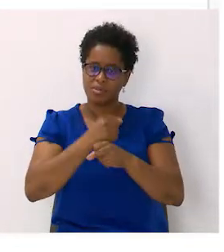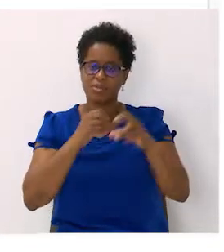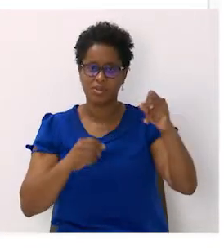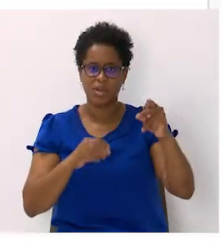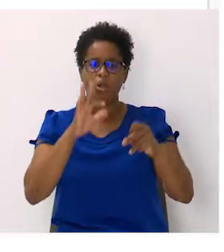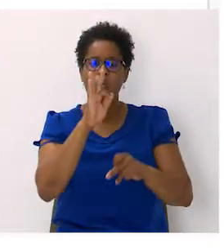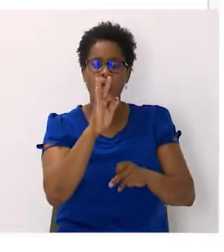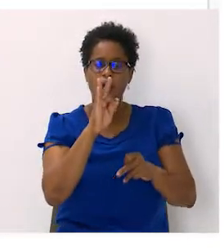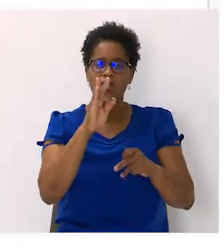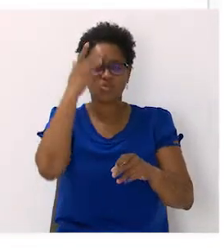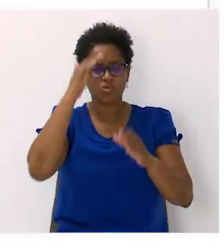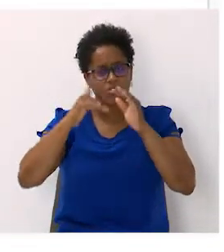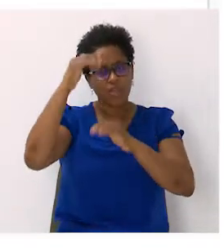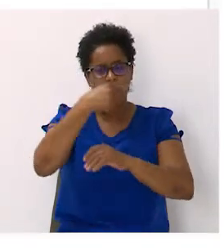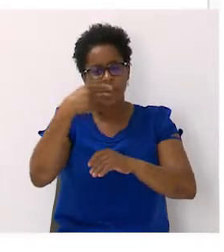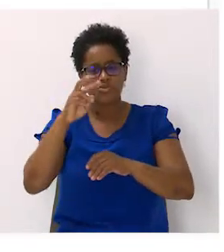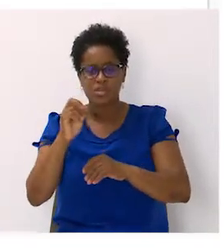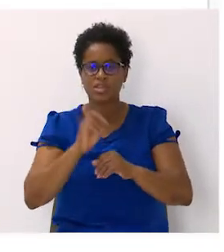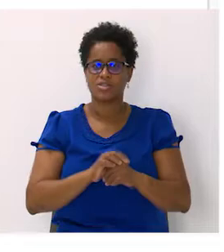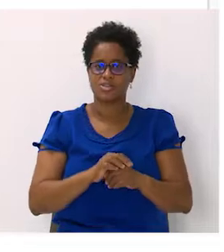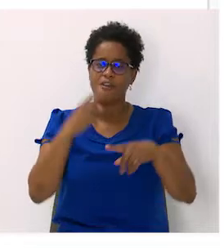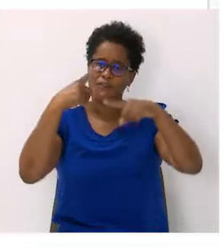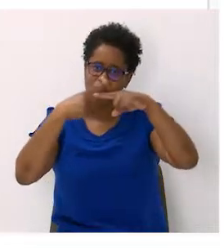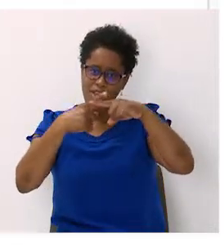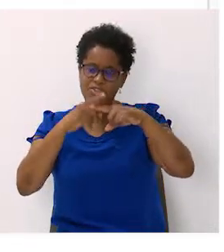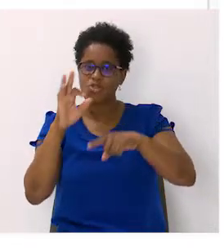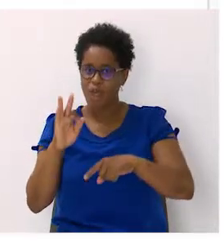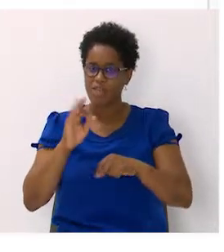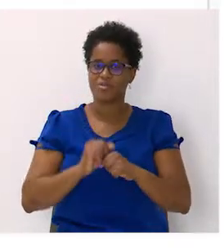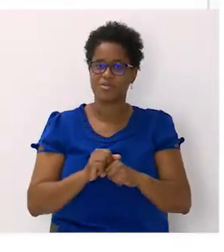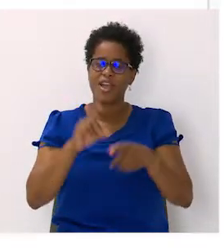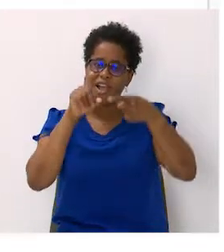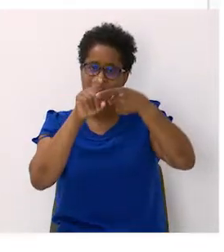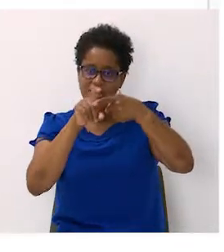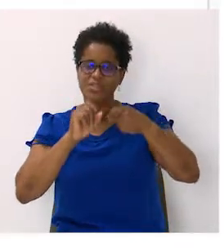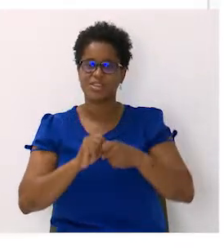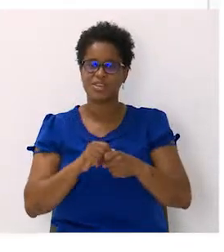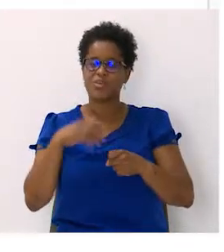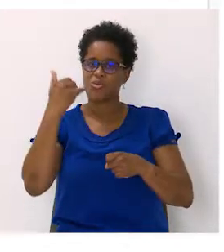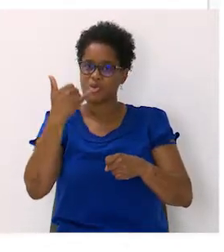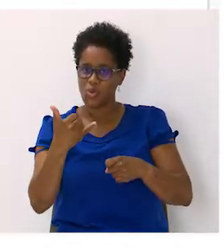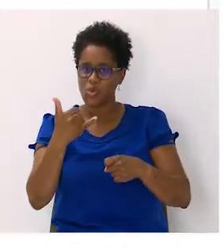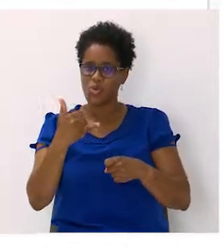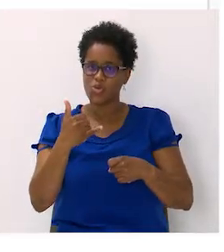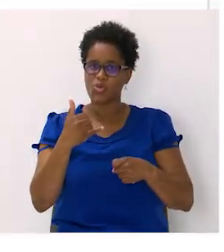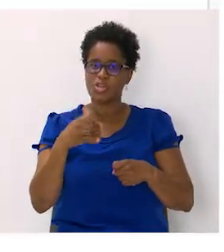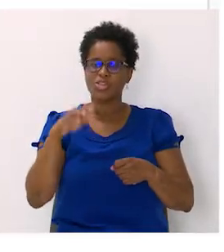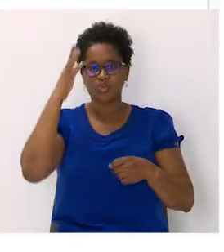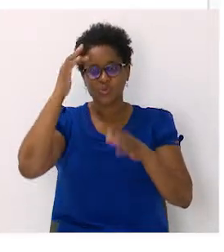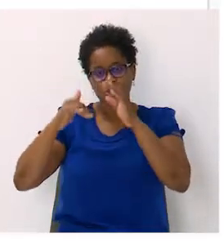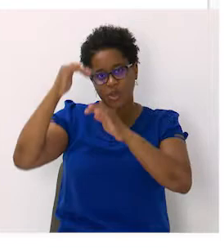Exercício A. 4 de expoente menos 3 vezes 4 a dividir por 2